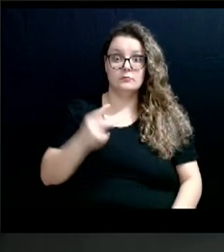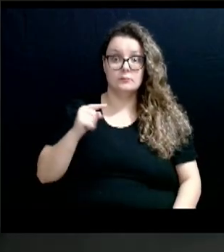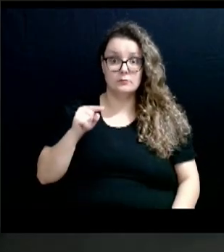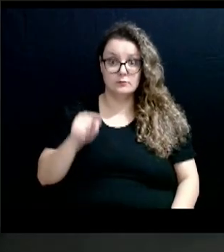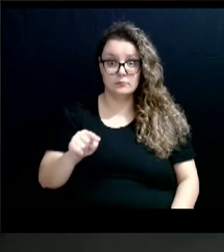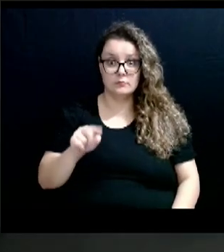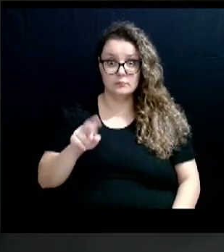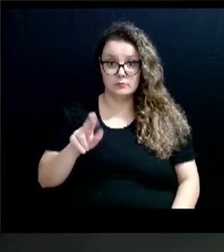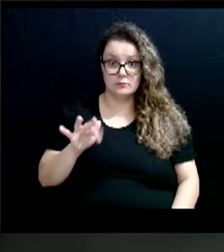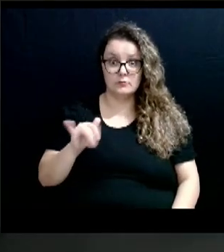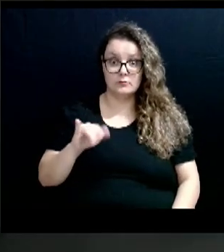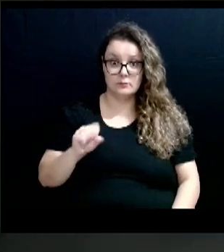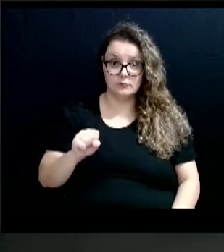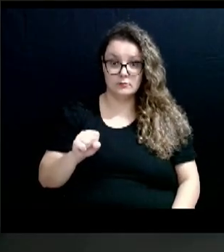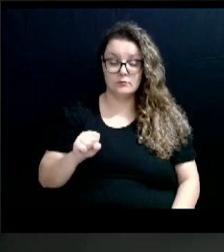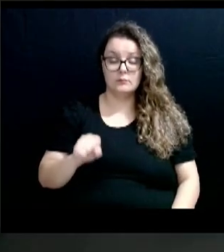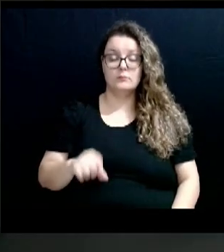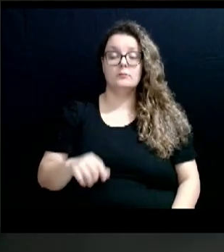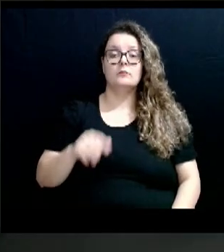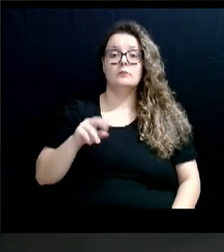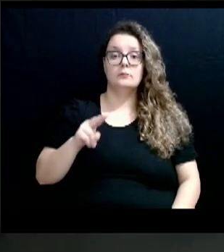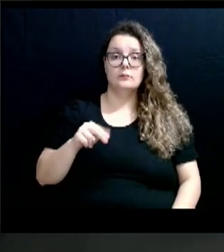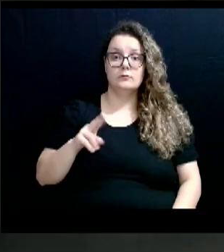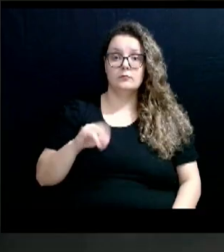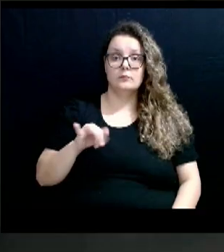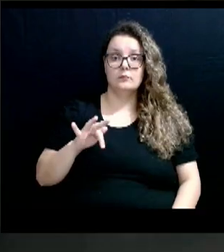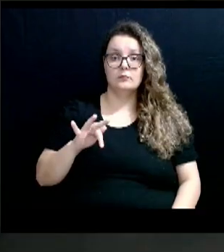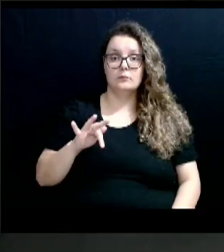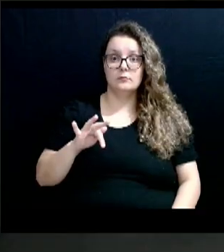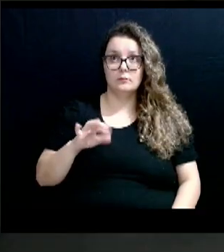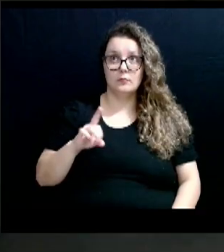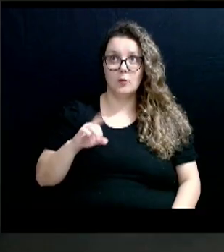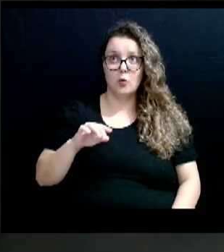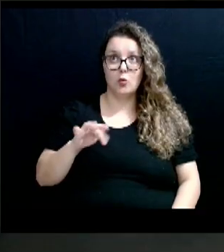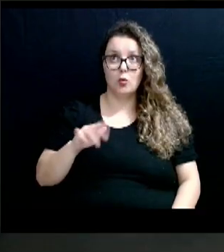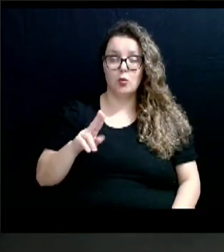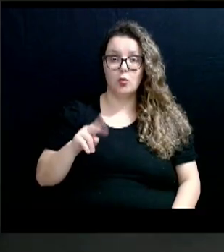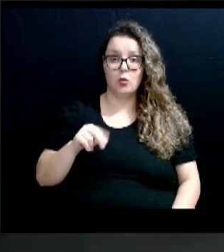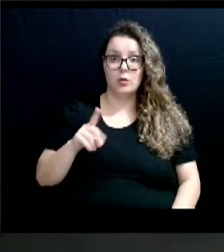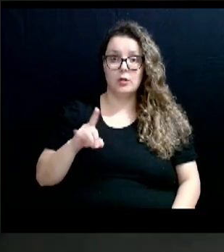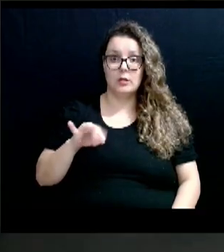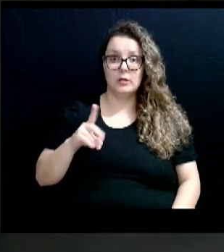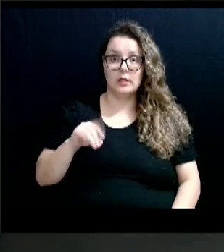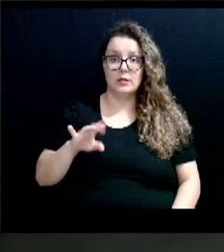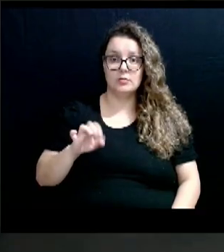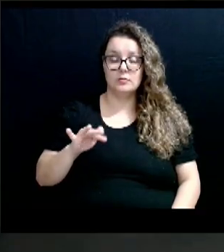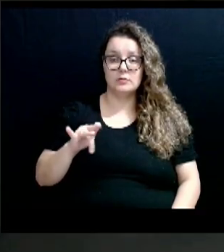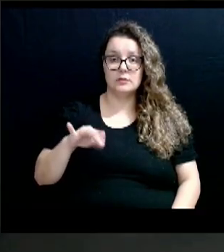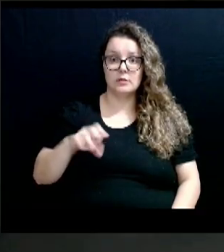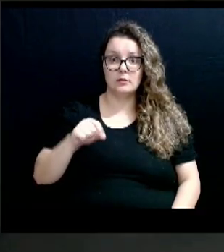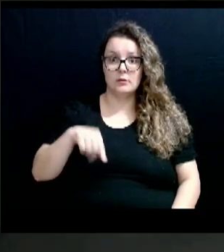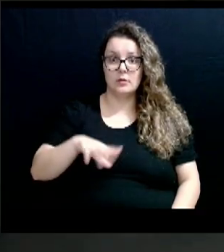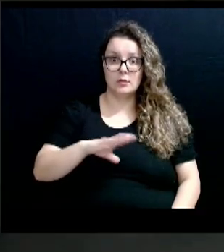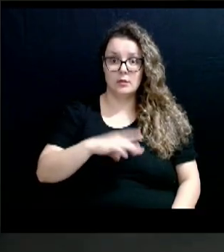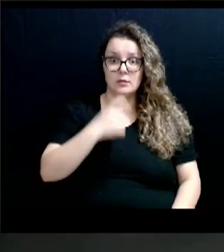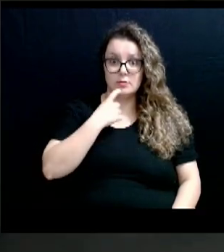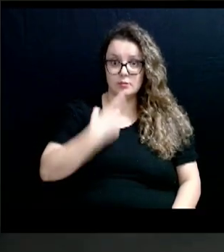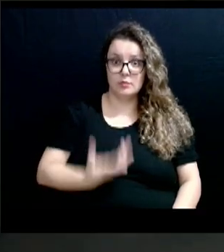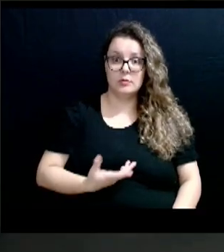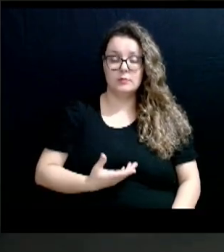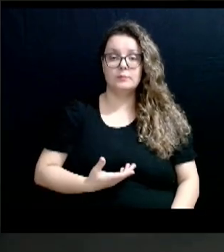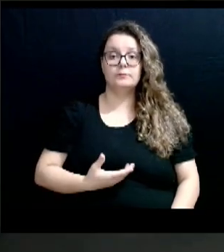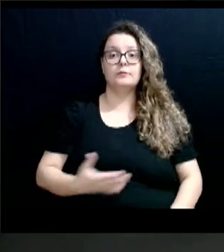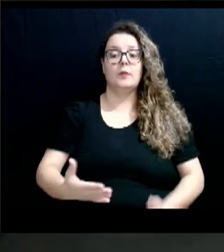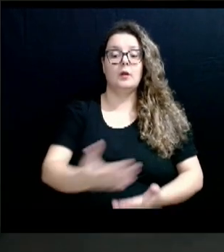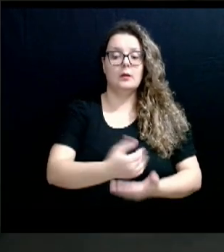fiscais de Campinas, e também a apreensão dos produtos. E olha só, mais informação chegando para você, que legal, já estamos no Natal,